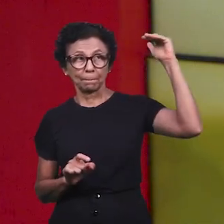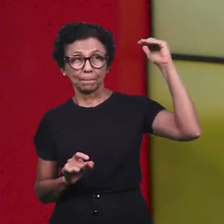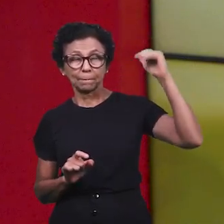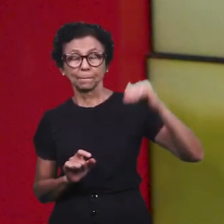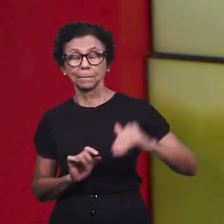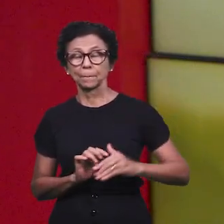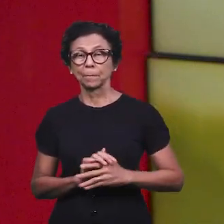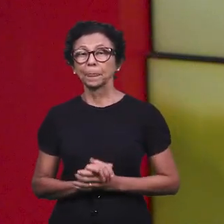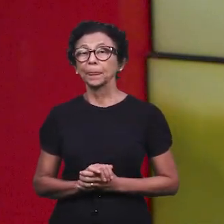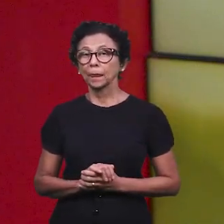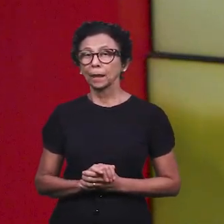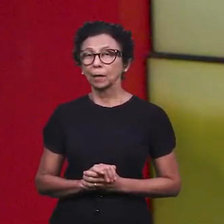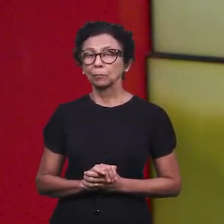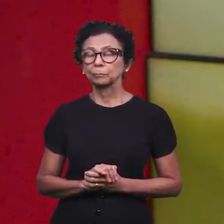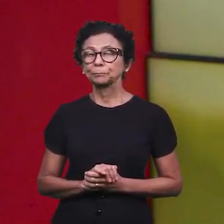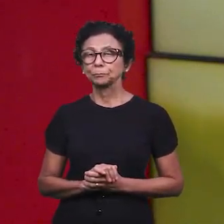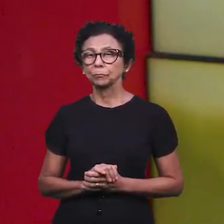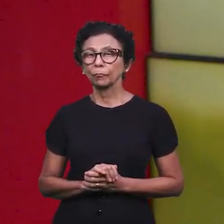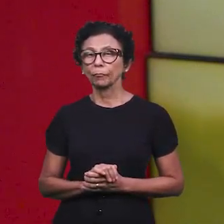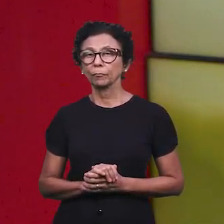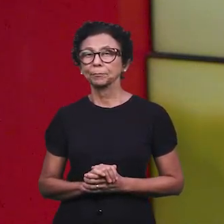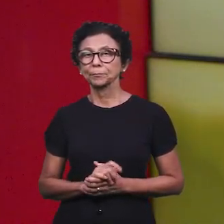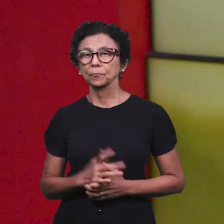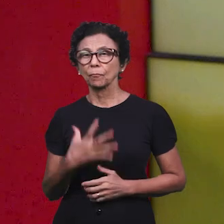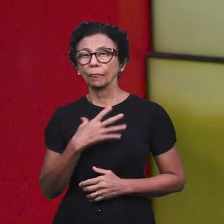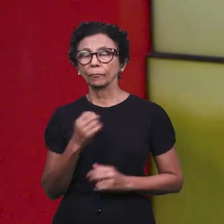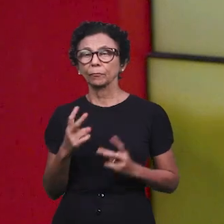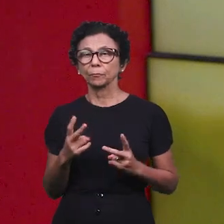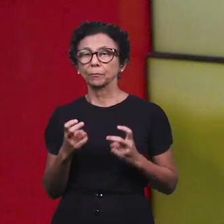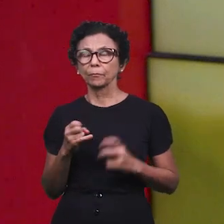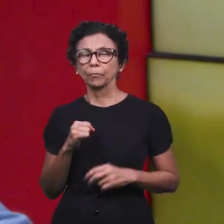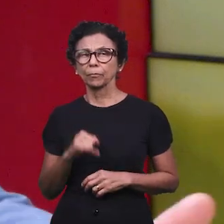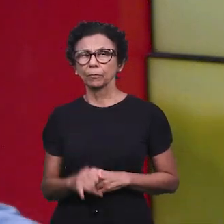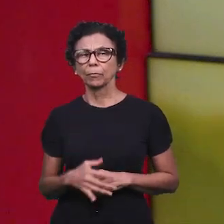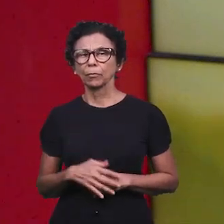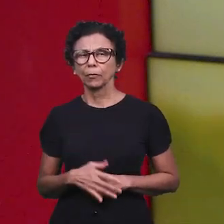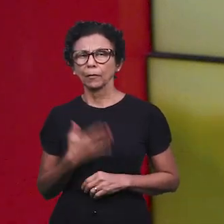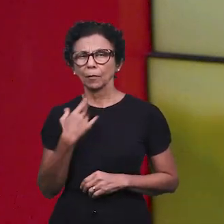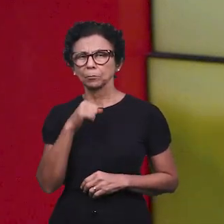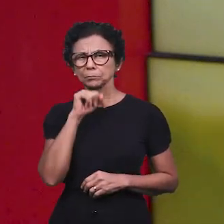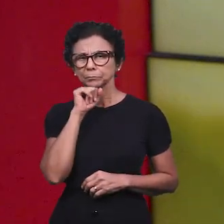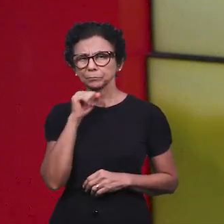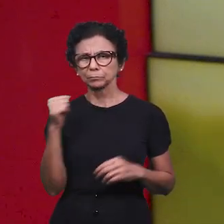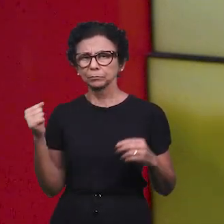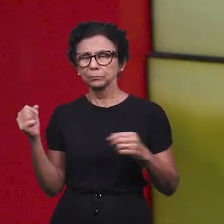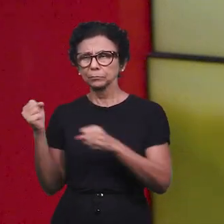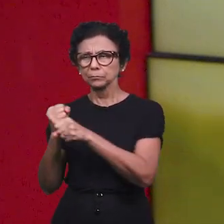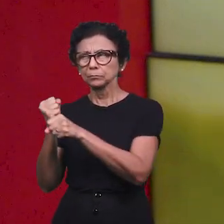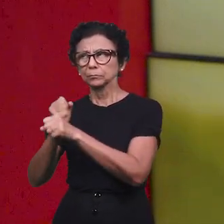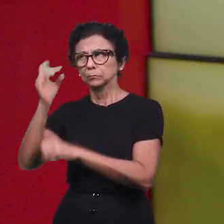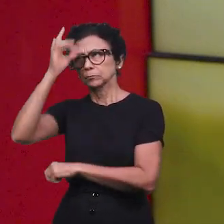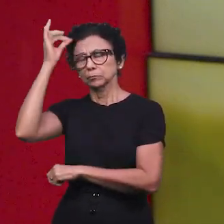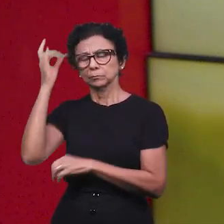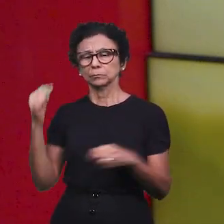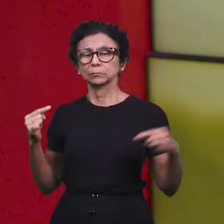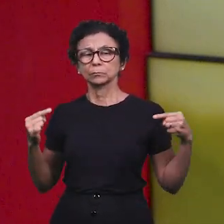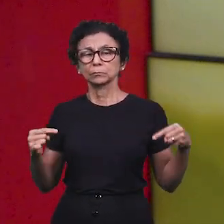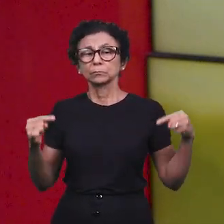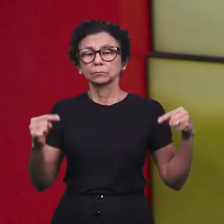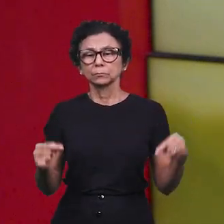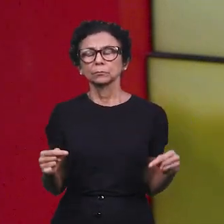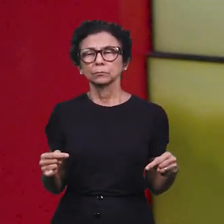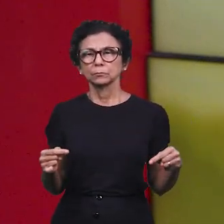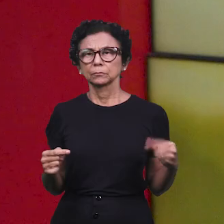oponha à obra do Espírito Santo para com o seu filho. O que é isso? Como que eu posso estar me